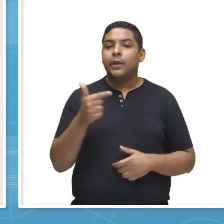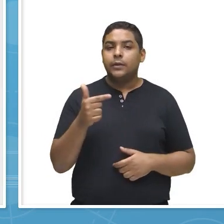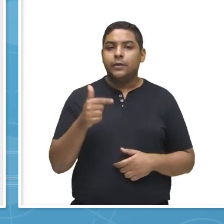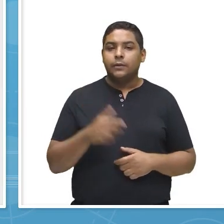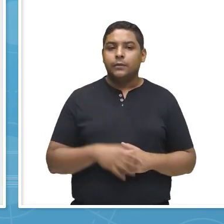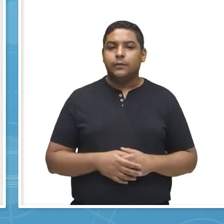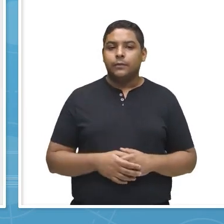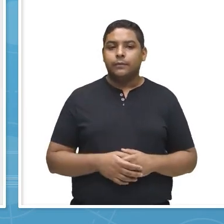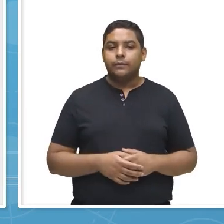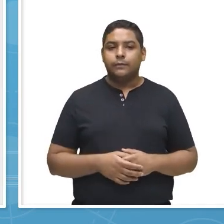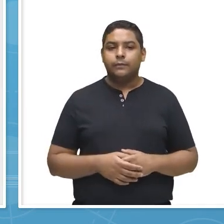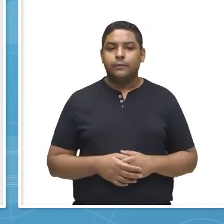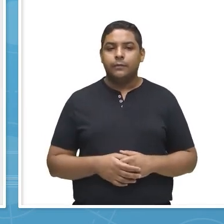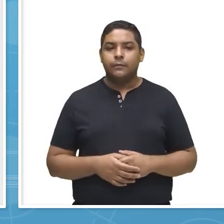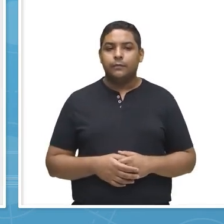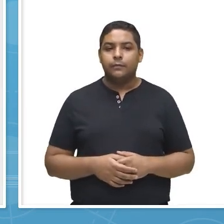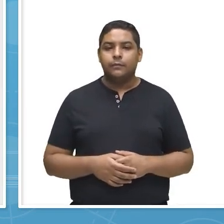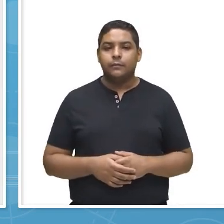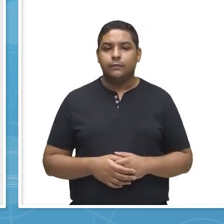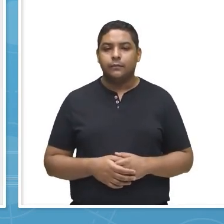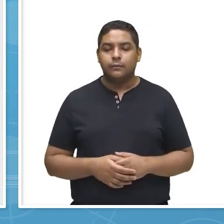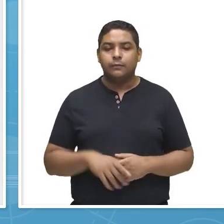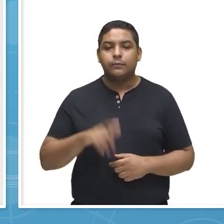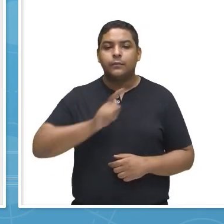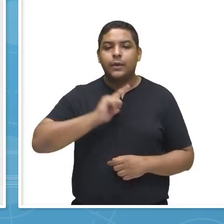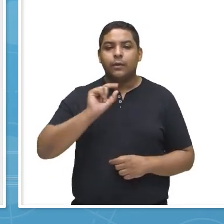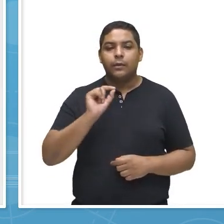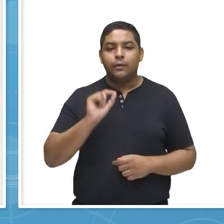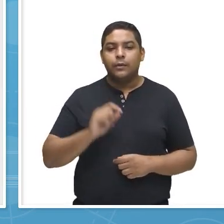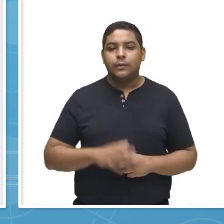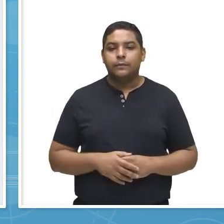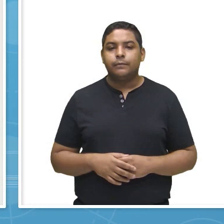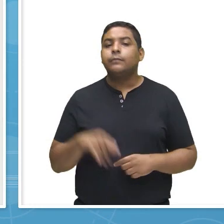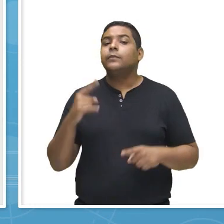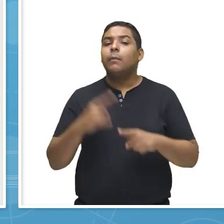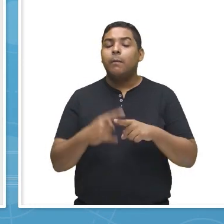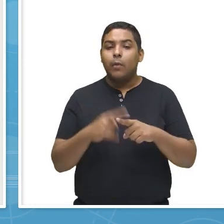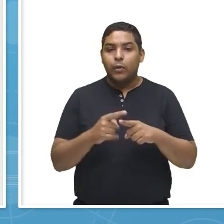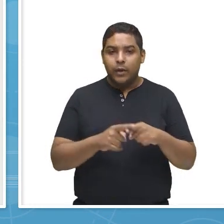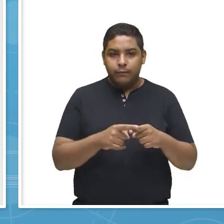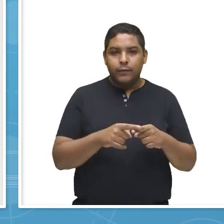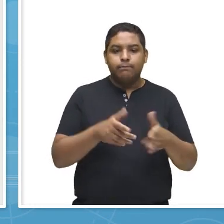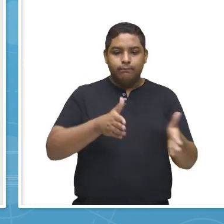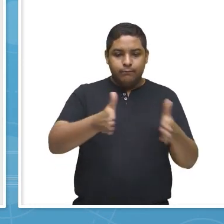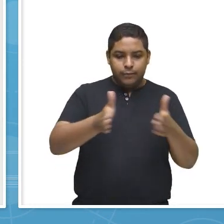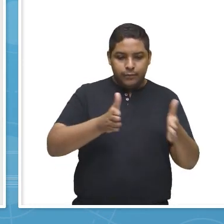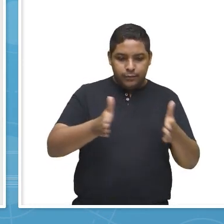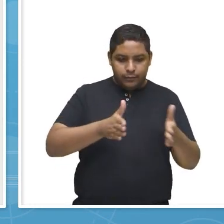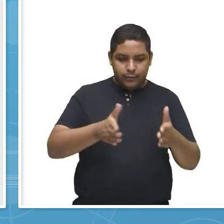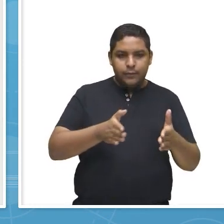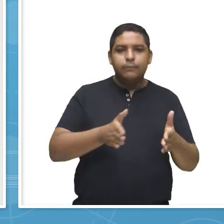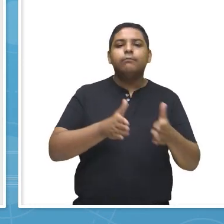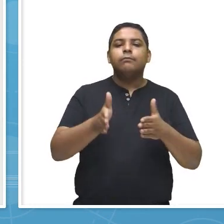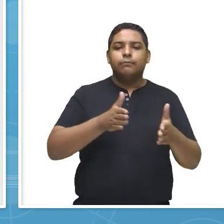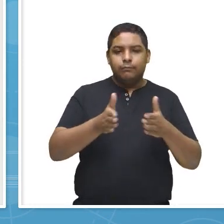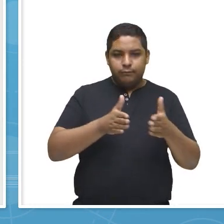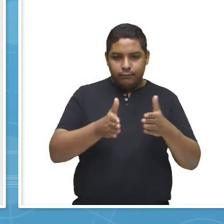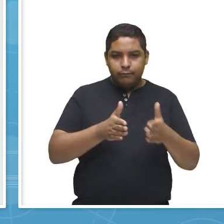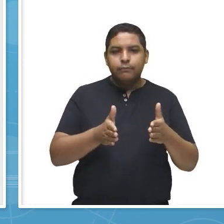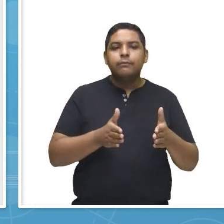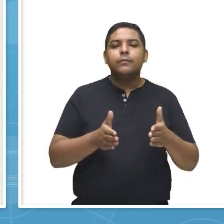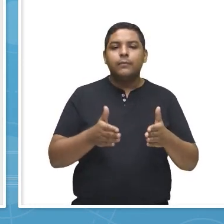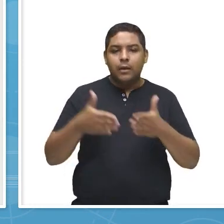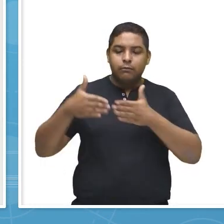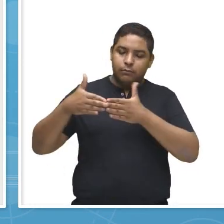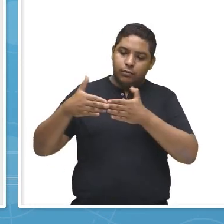no nosso gabarito comentado o seguinte: porque foi durante esse período, tá? Porque foi durante a